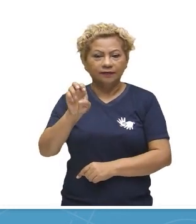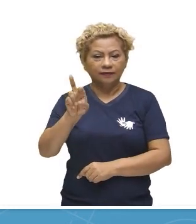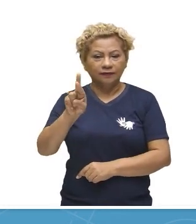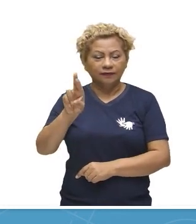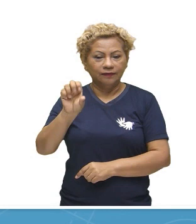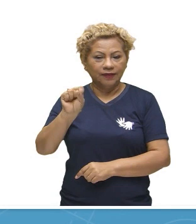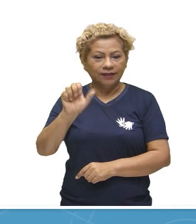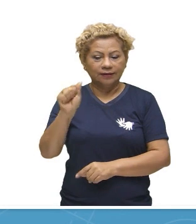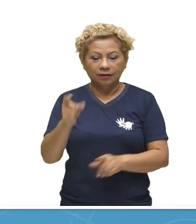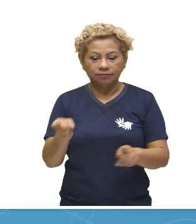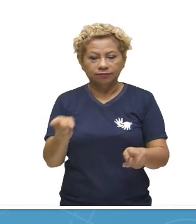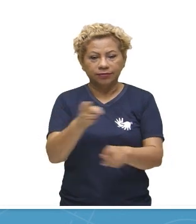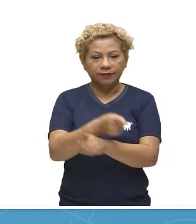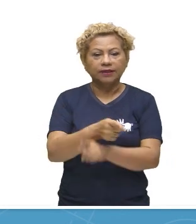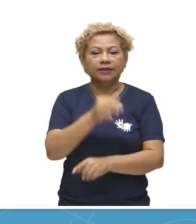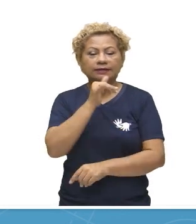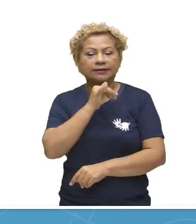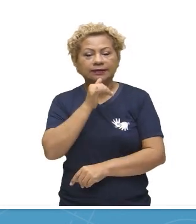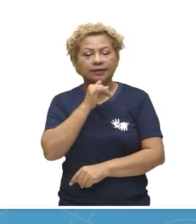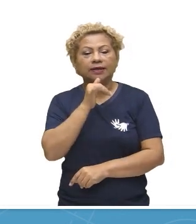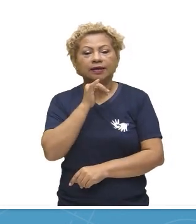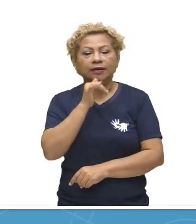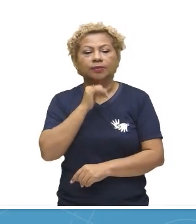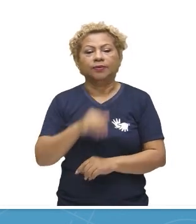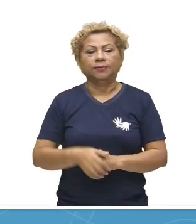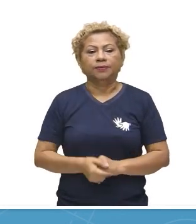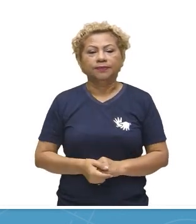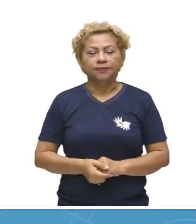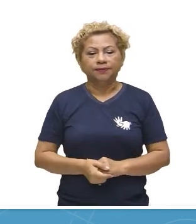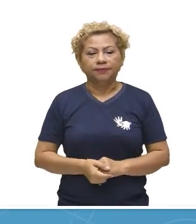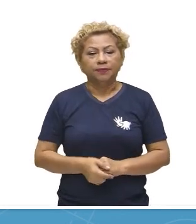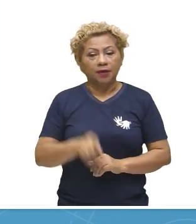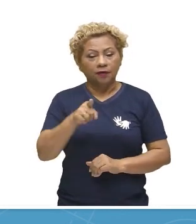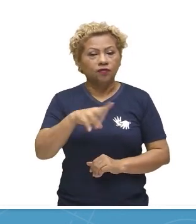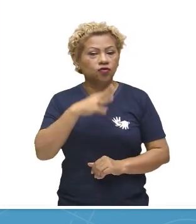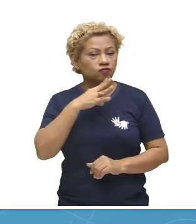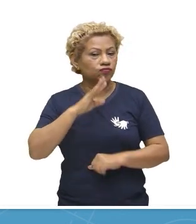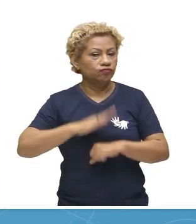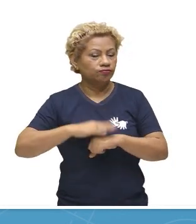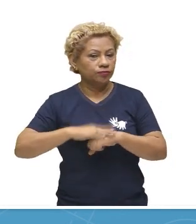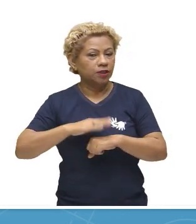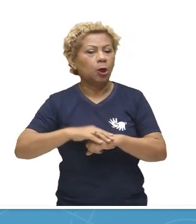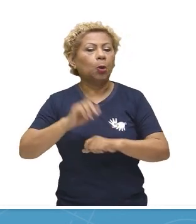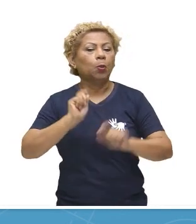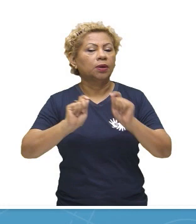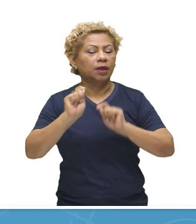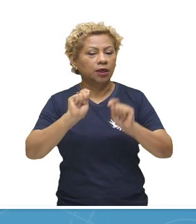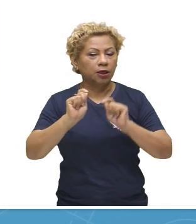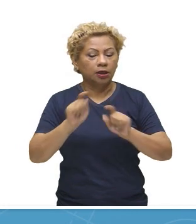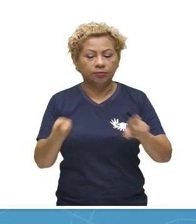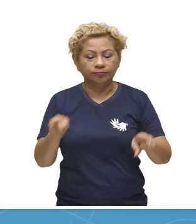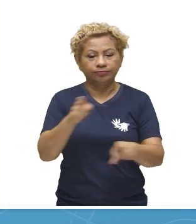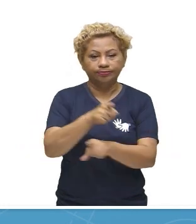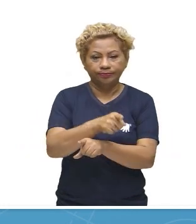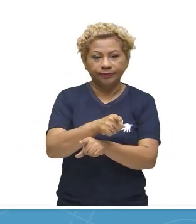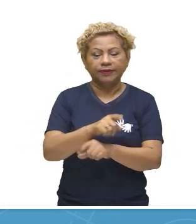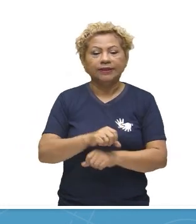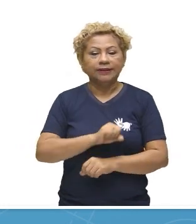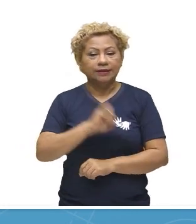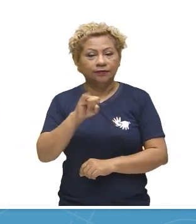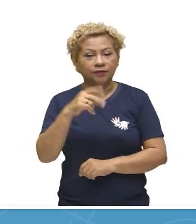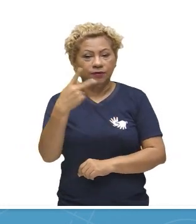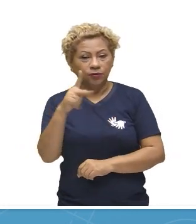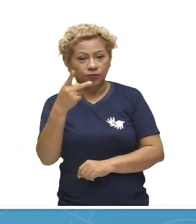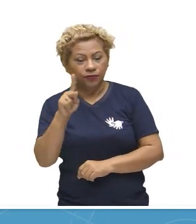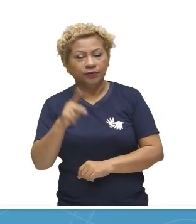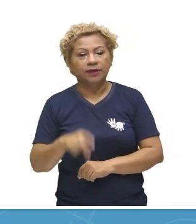um exemplo aqui da adição e da subtração, por exemplo, que também são operações inversas. Se você tem assim, 5 mais